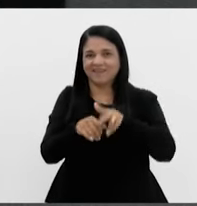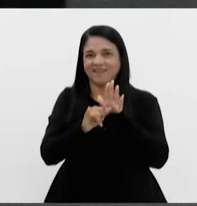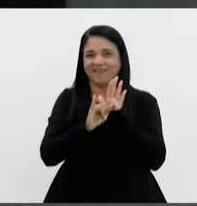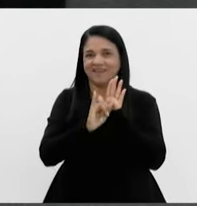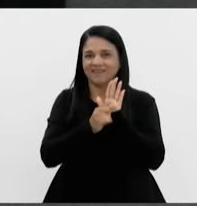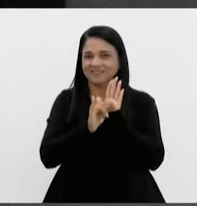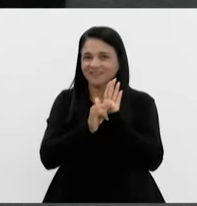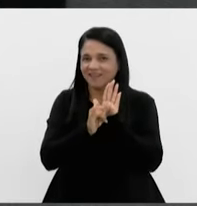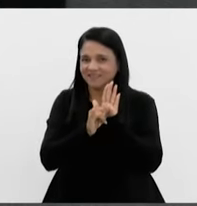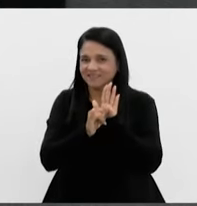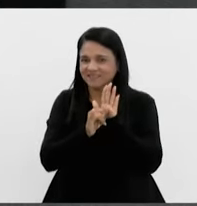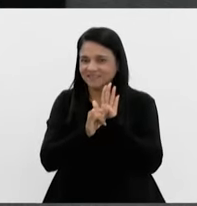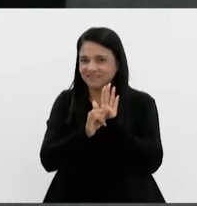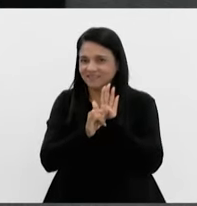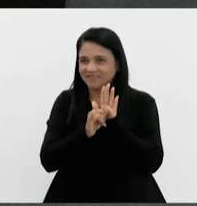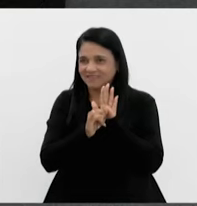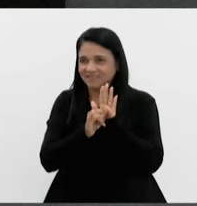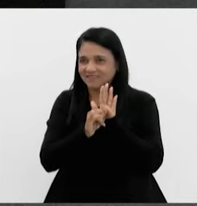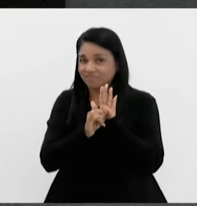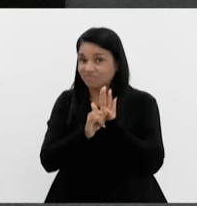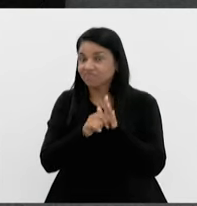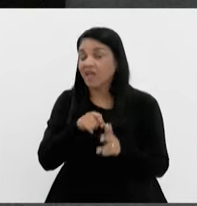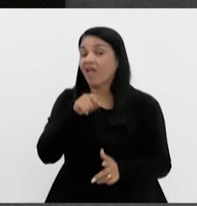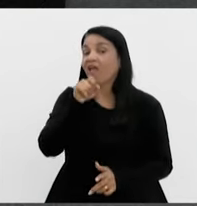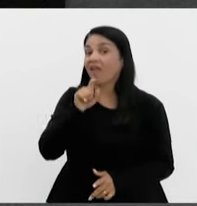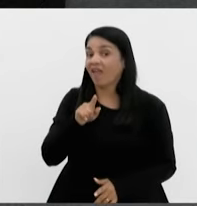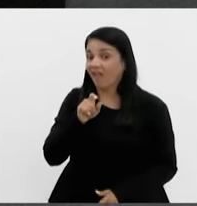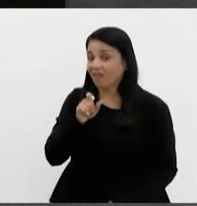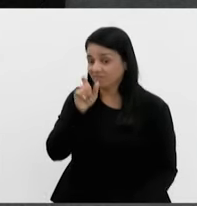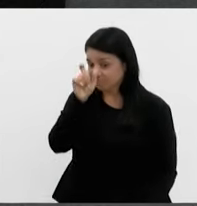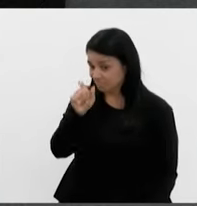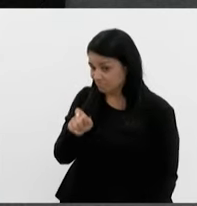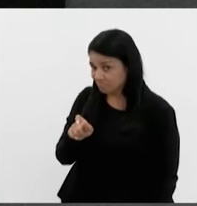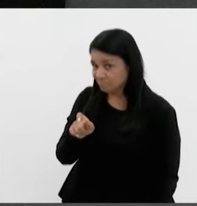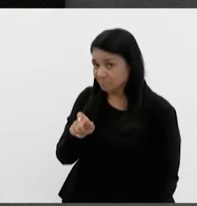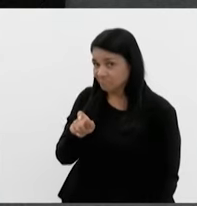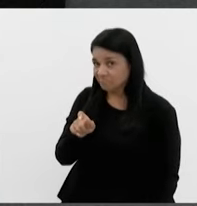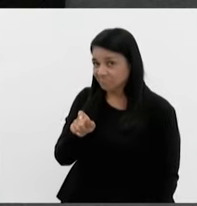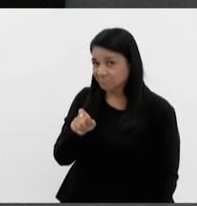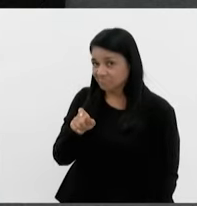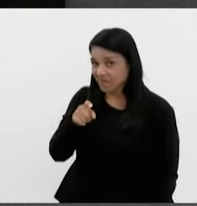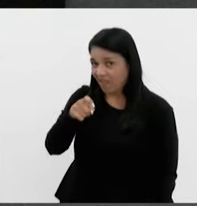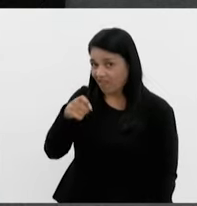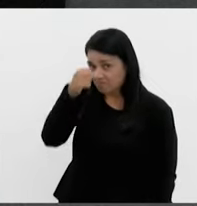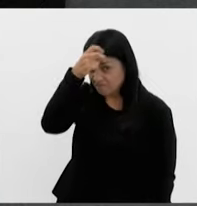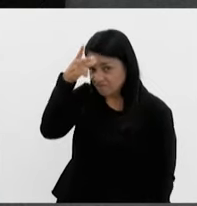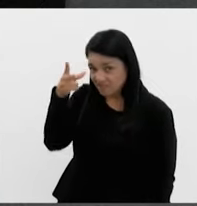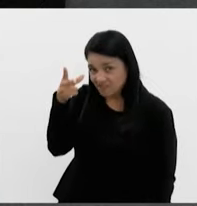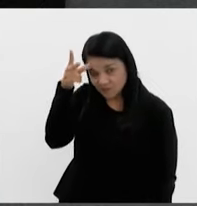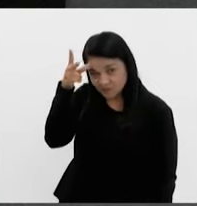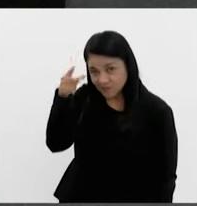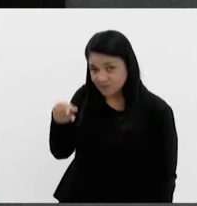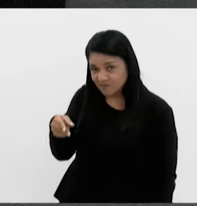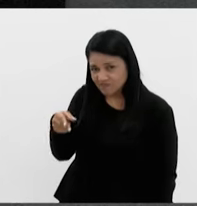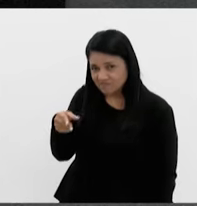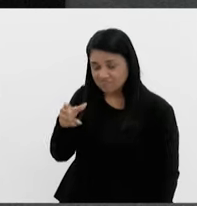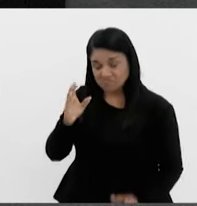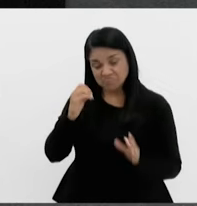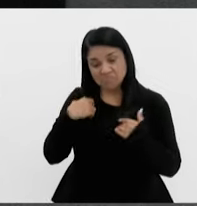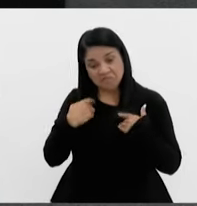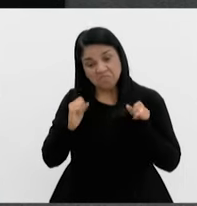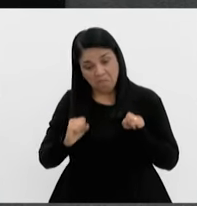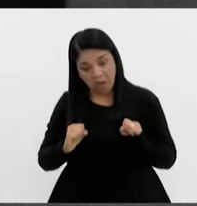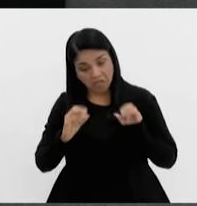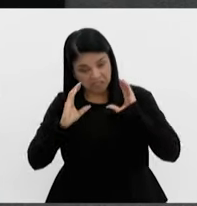editais vejam vocês de quem nós estamos falando um sujeito um cidadão desse você é que pode se chamar de